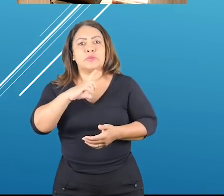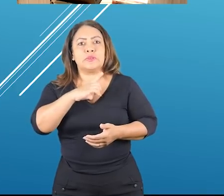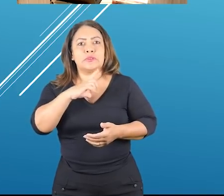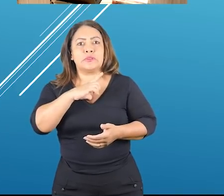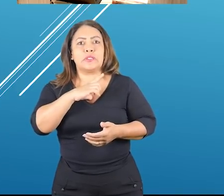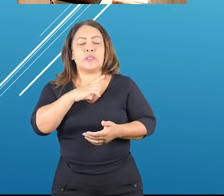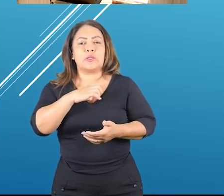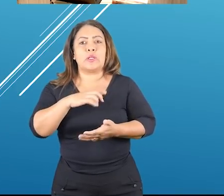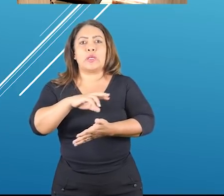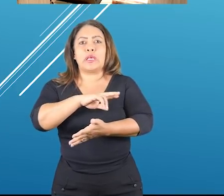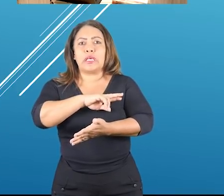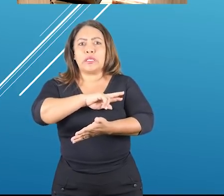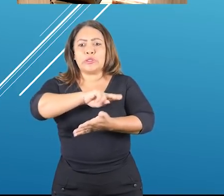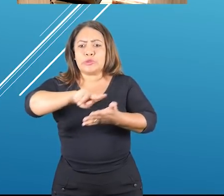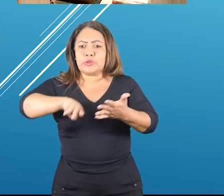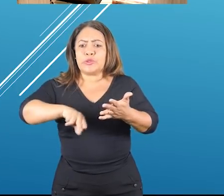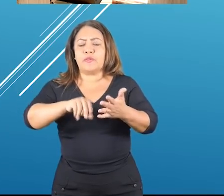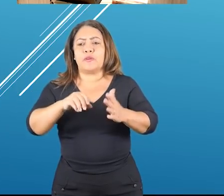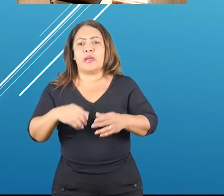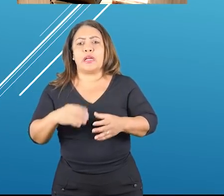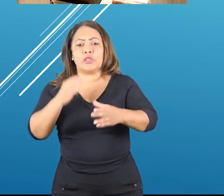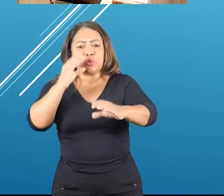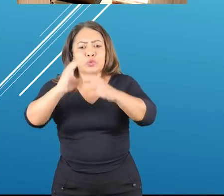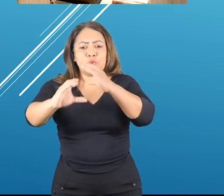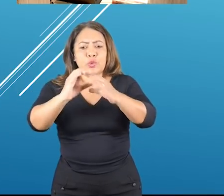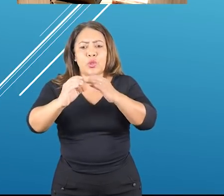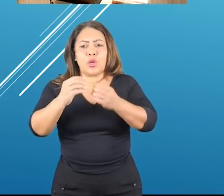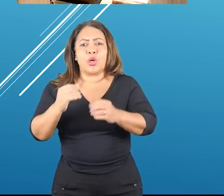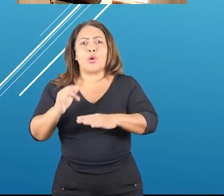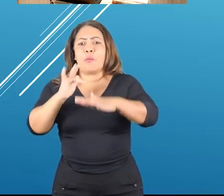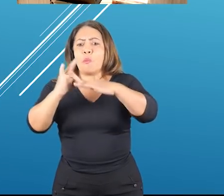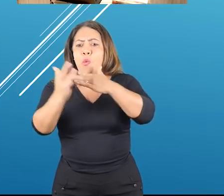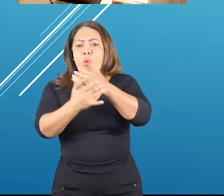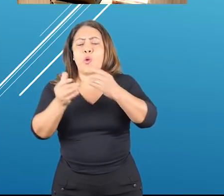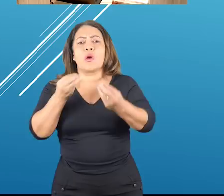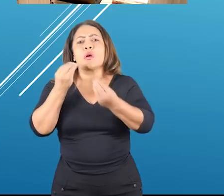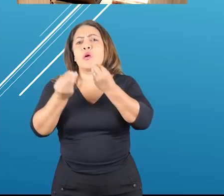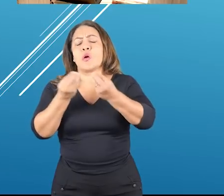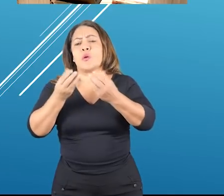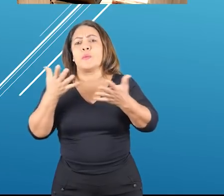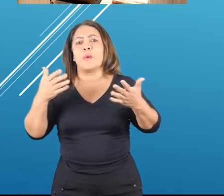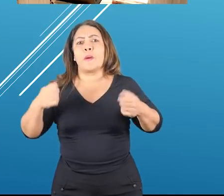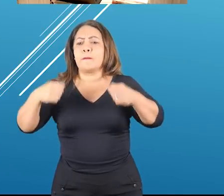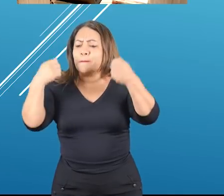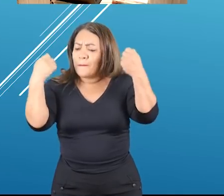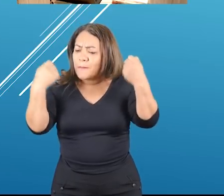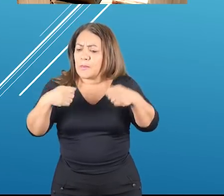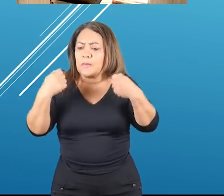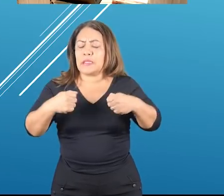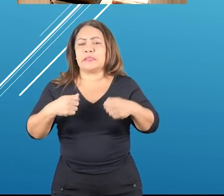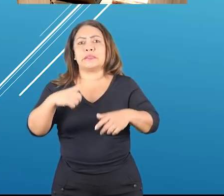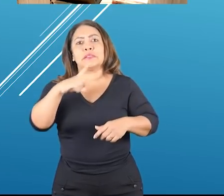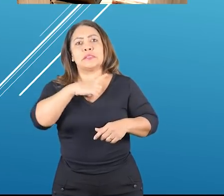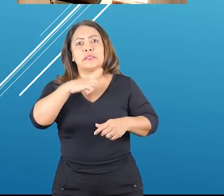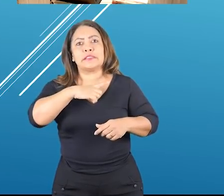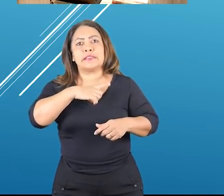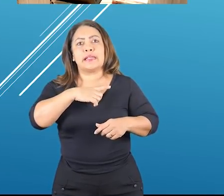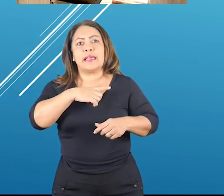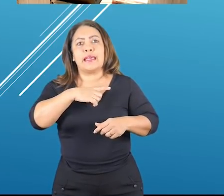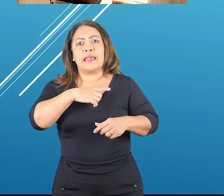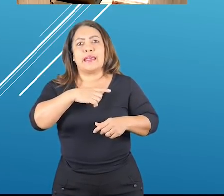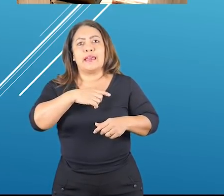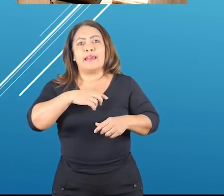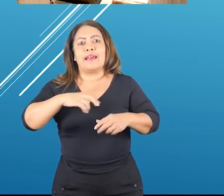de comunicação, mas a gente precisa considerar, né, a